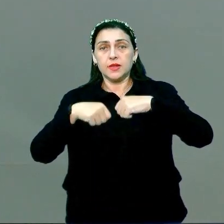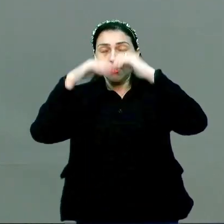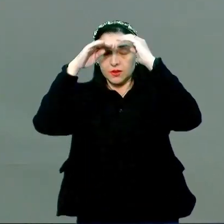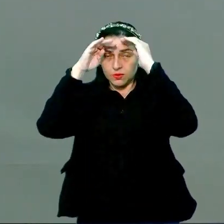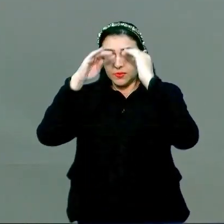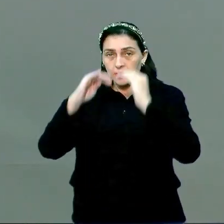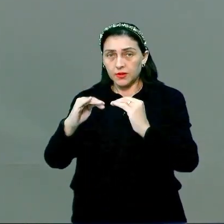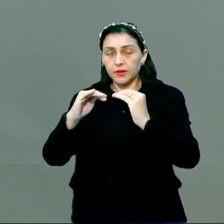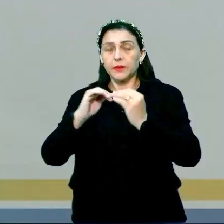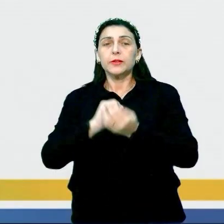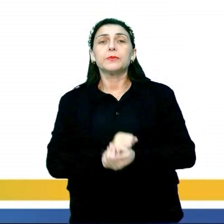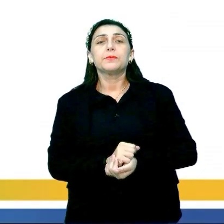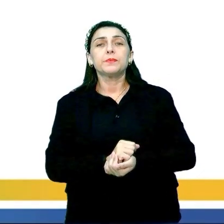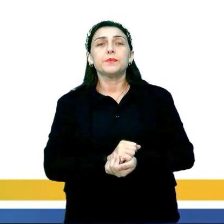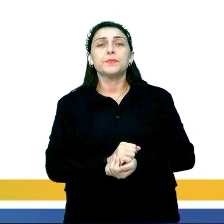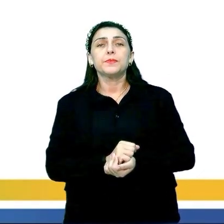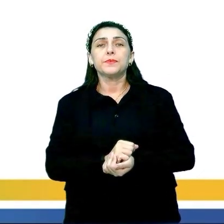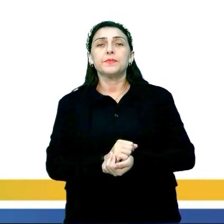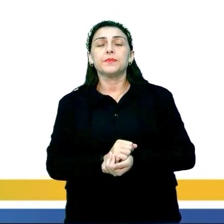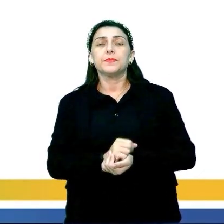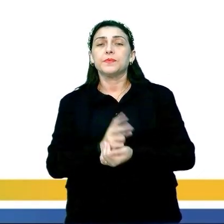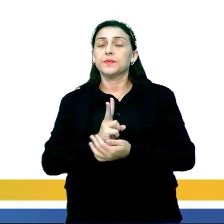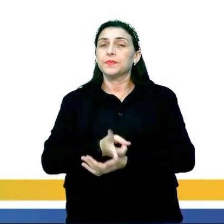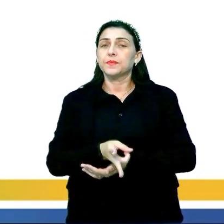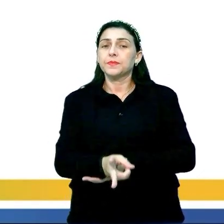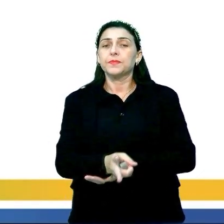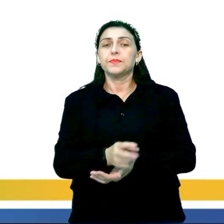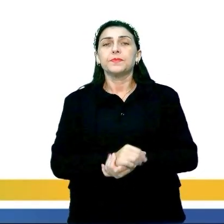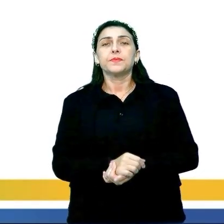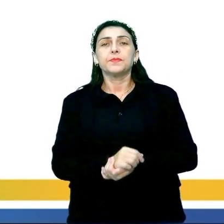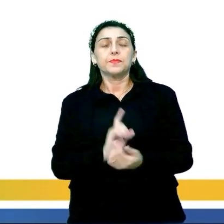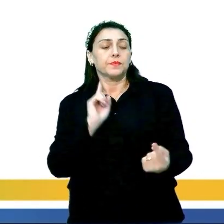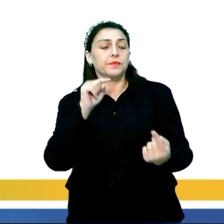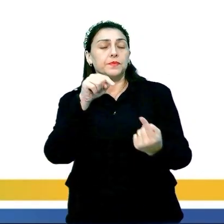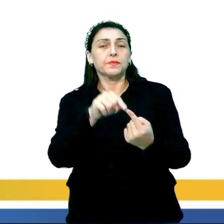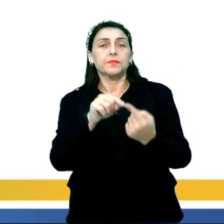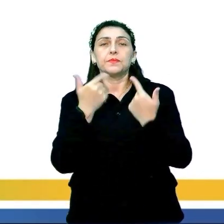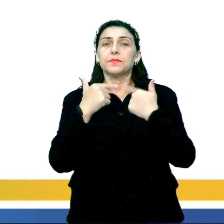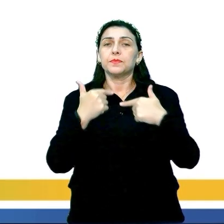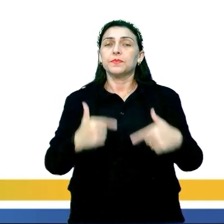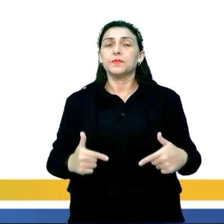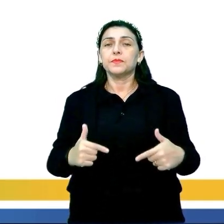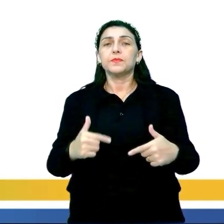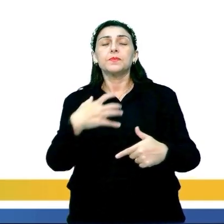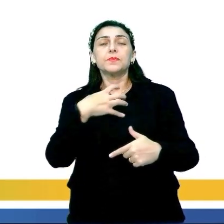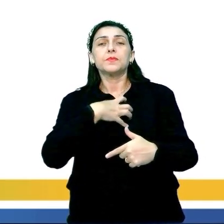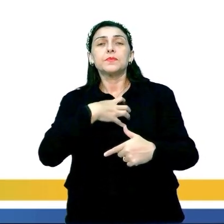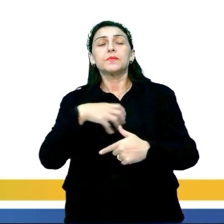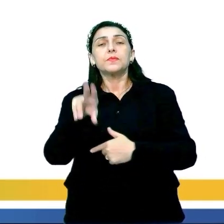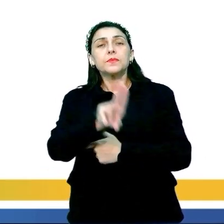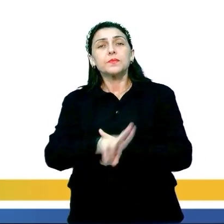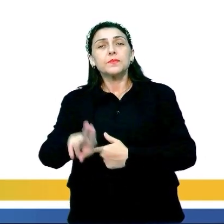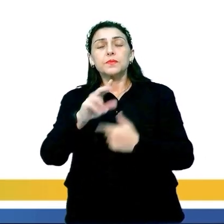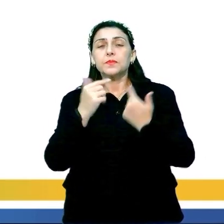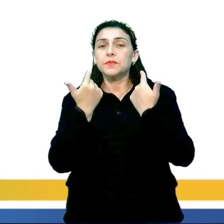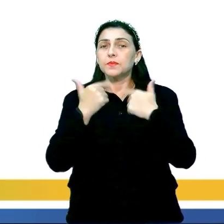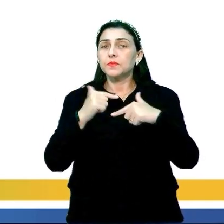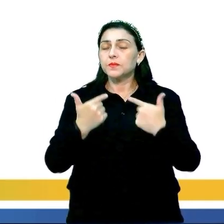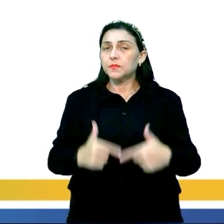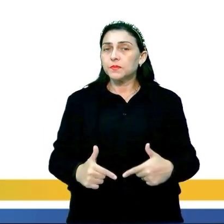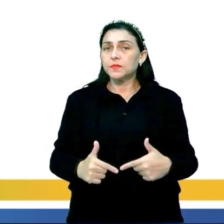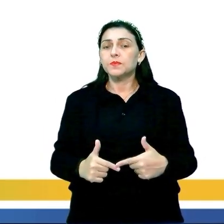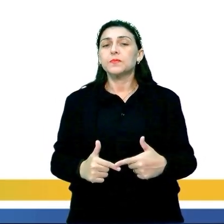levada a sério, ok? Então, vamos continuar. As funções da linguagem são formas de utilização da